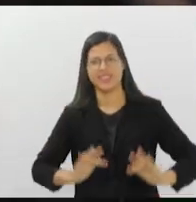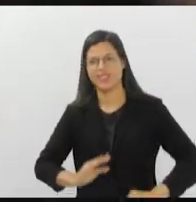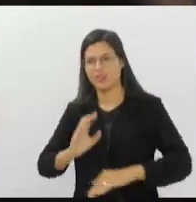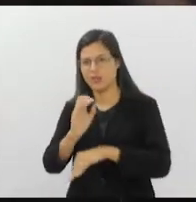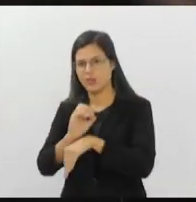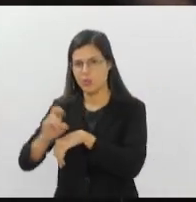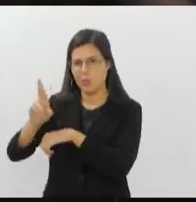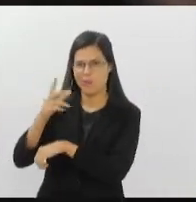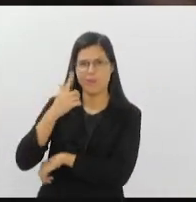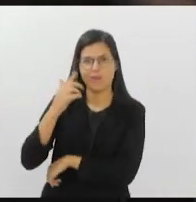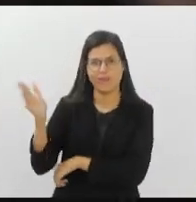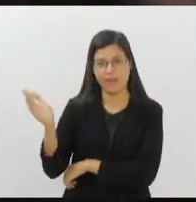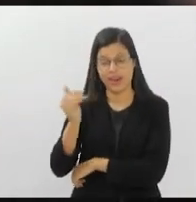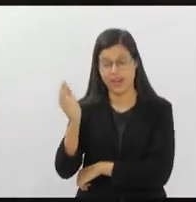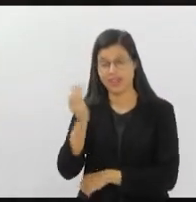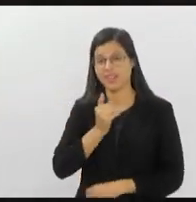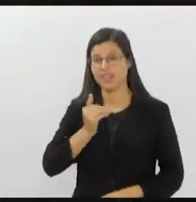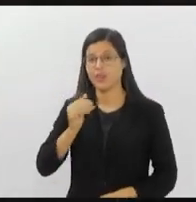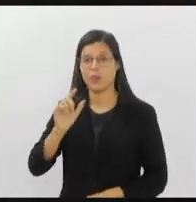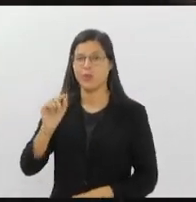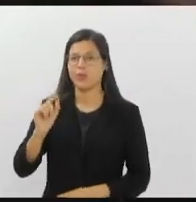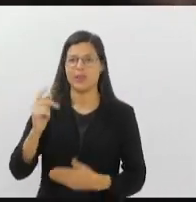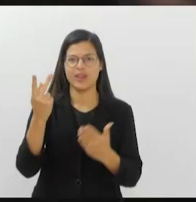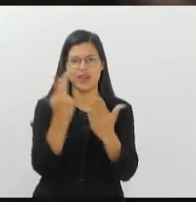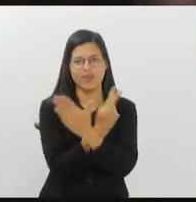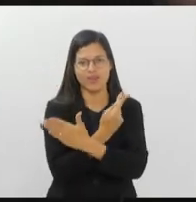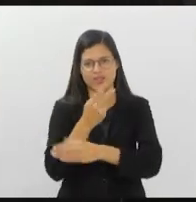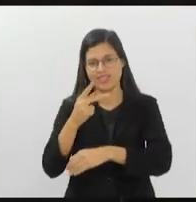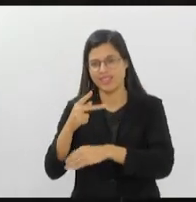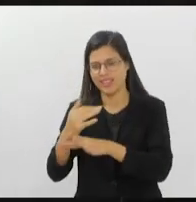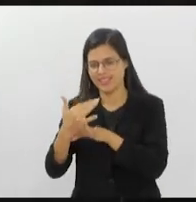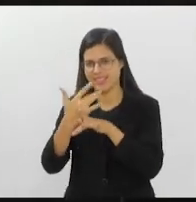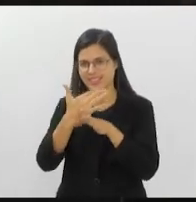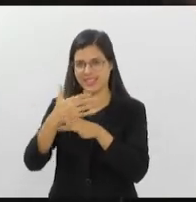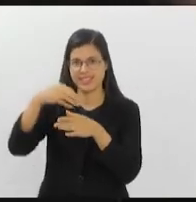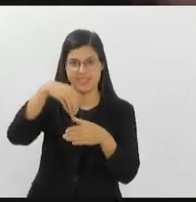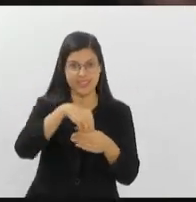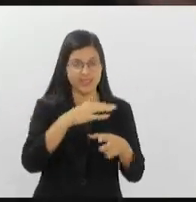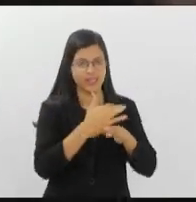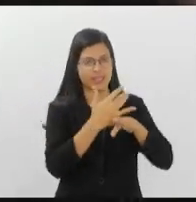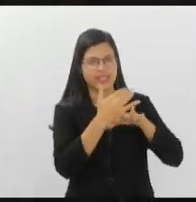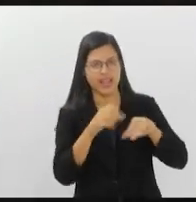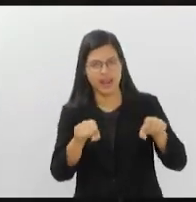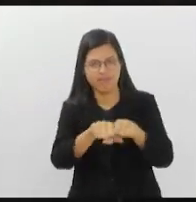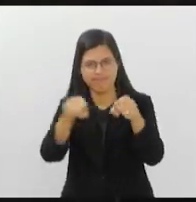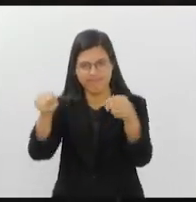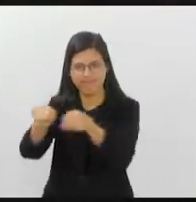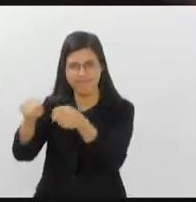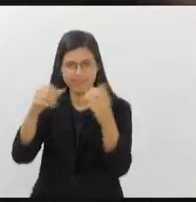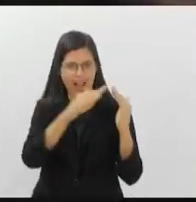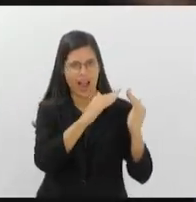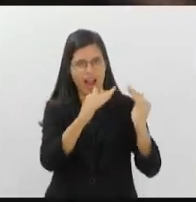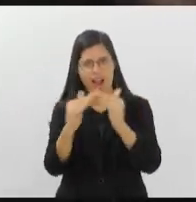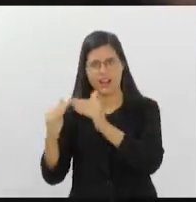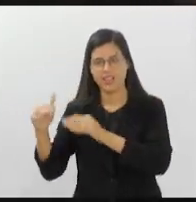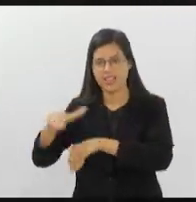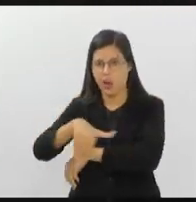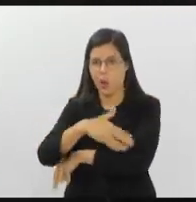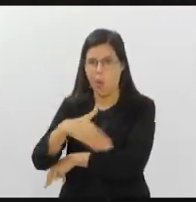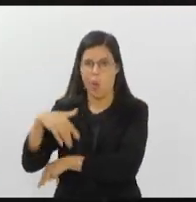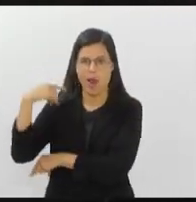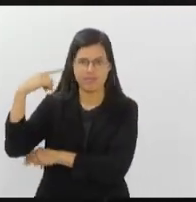doutor, vem ver o que acontece na cidade. Quebrar as grades e a loucura tá na rua. O